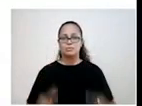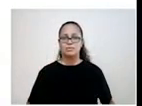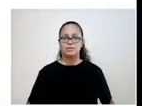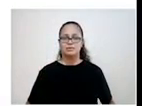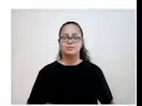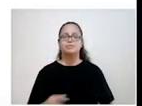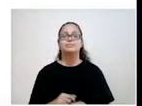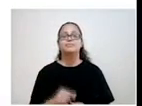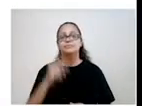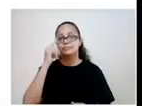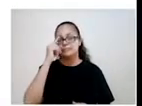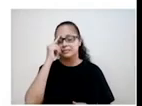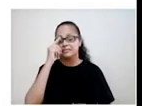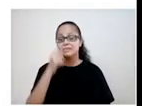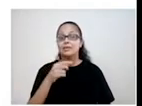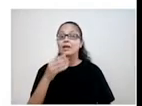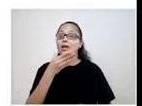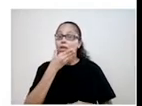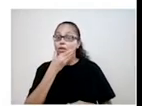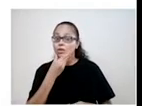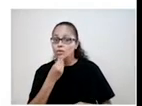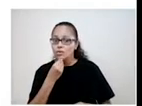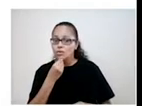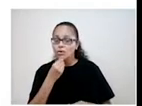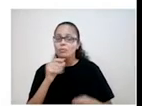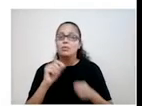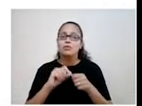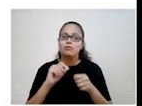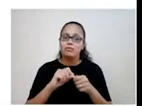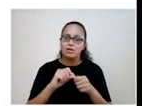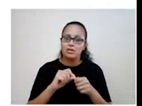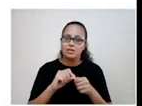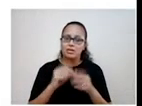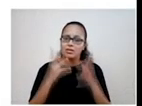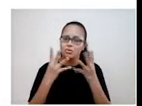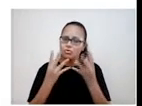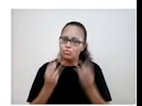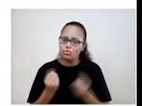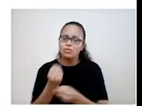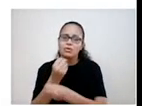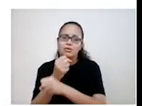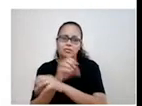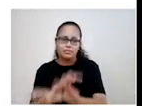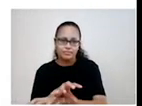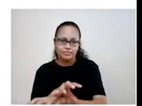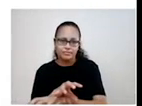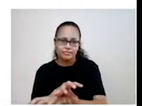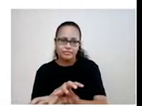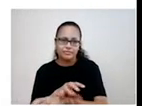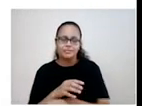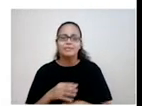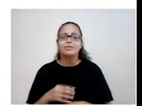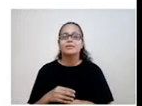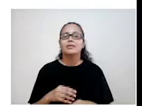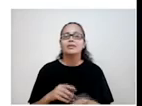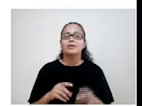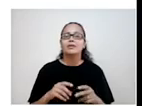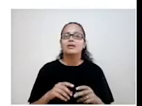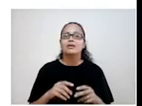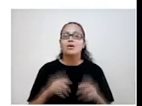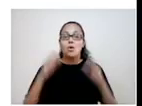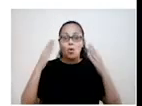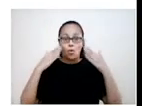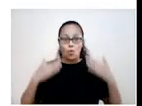Da Vinci participava de dissecações e desenhava o que observava. O funcionamento do corpo humano despertava